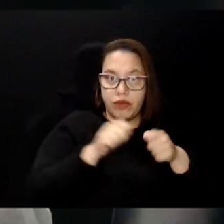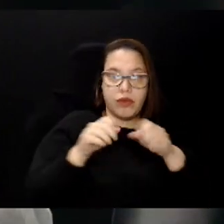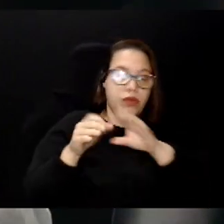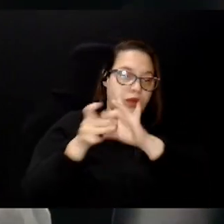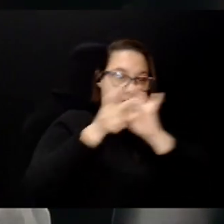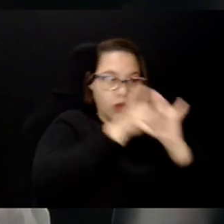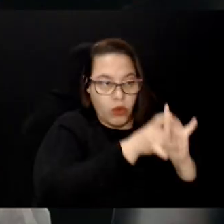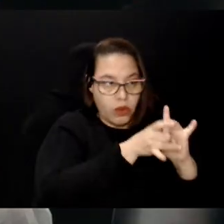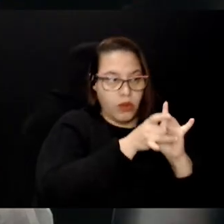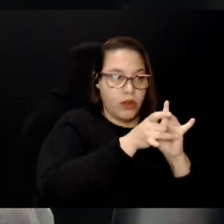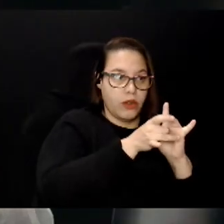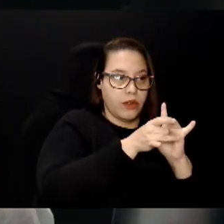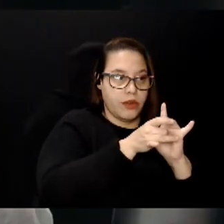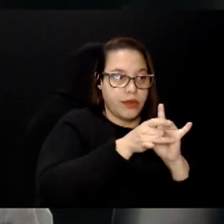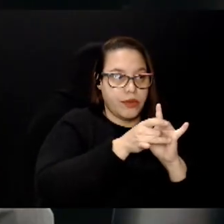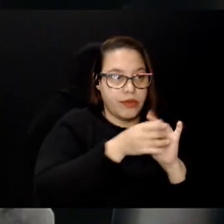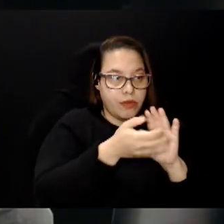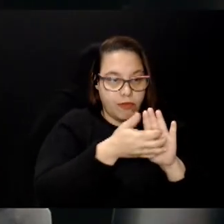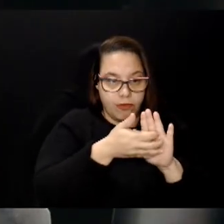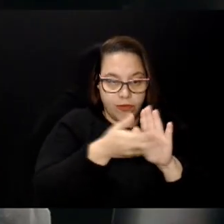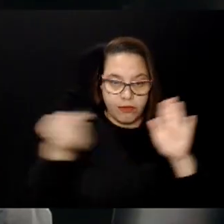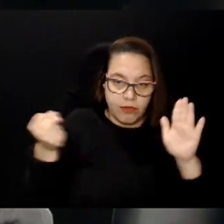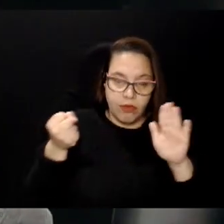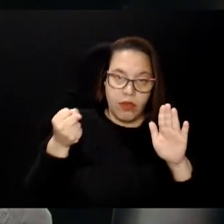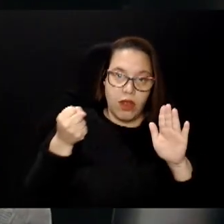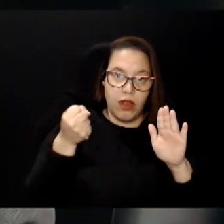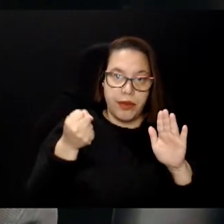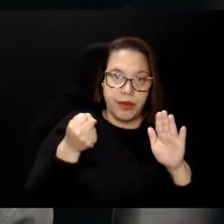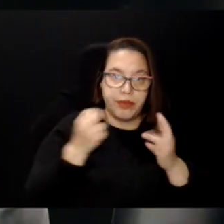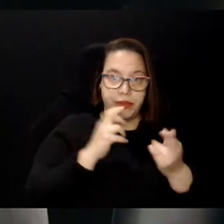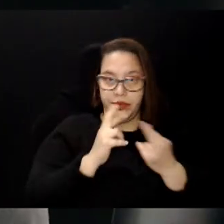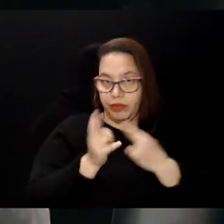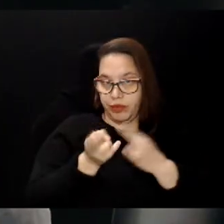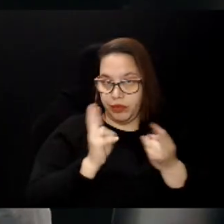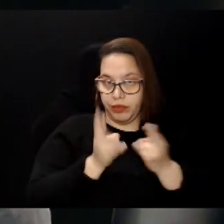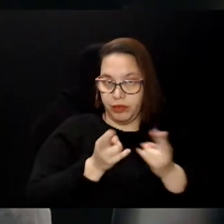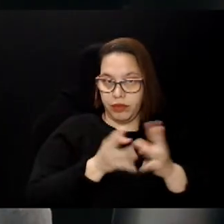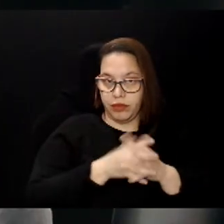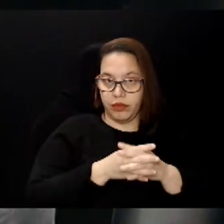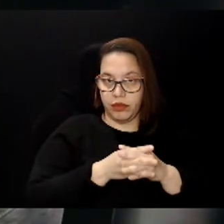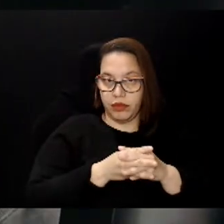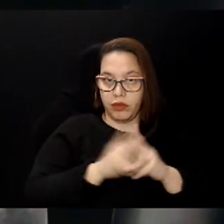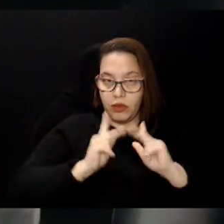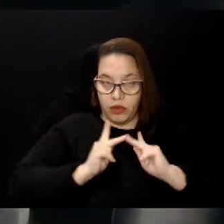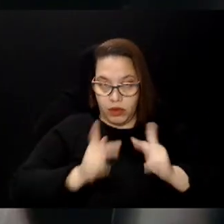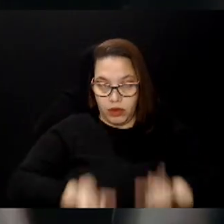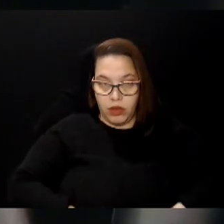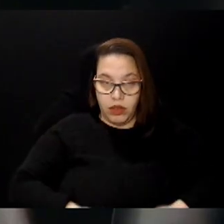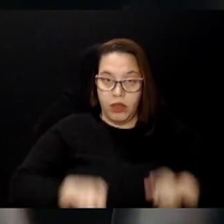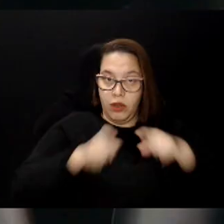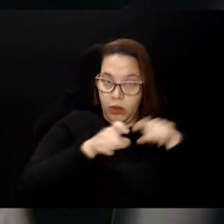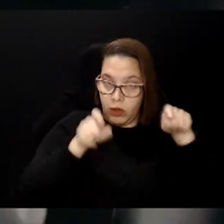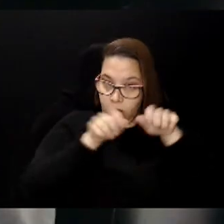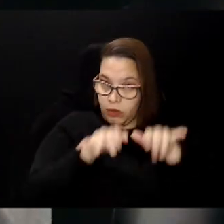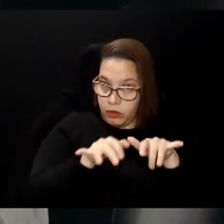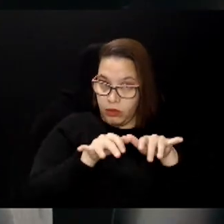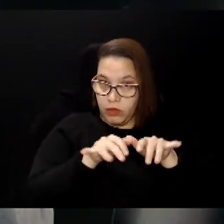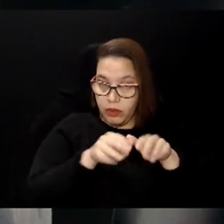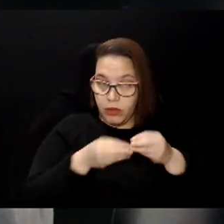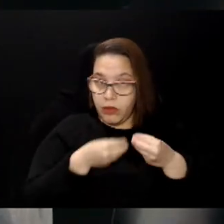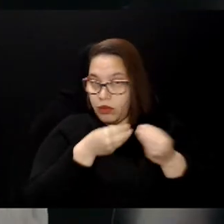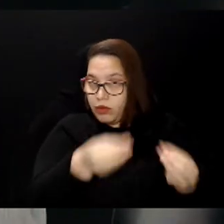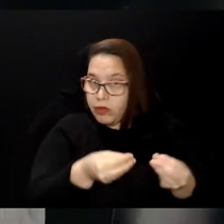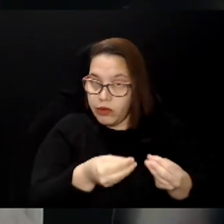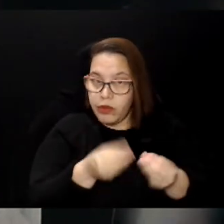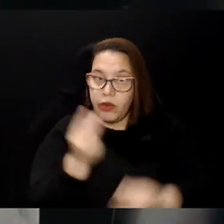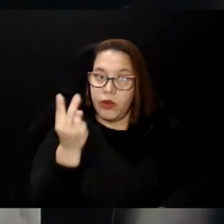você tira isso do espectro relação de um humano com uma máquina, e você leva isso para a relação de dois humanos, vocês